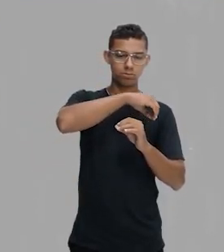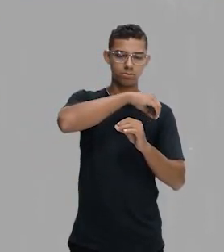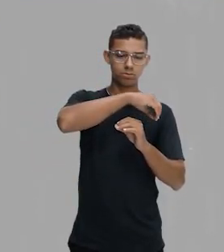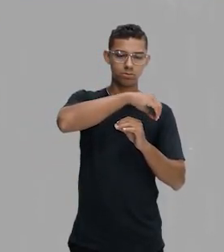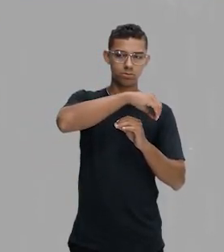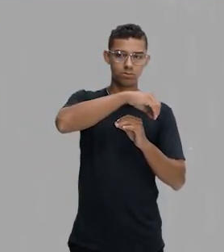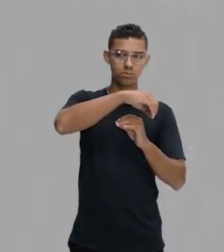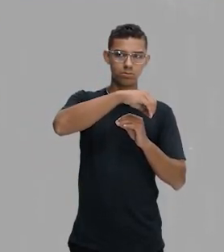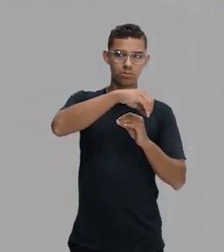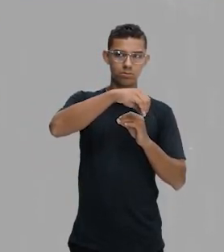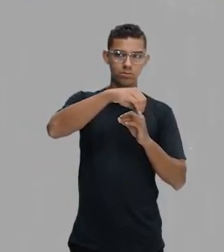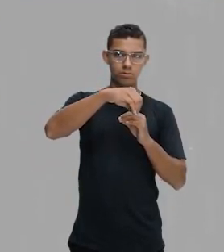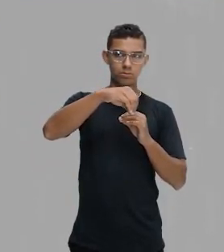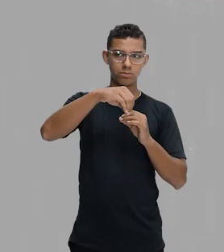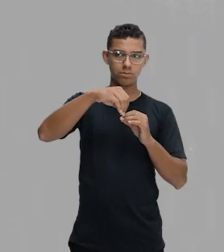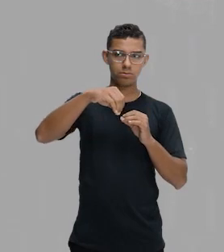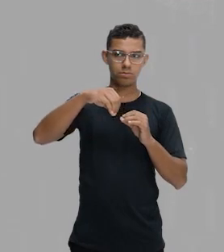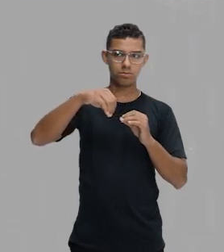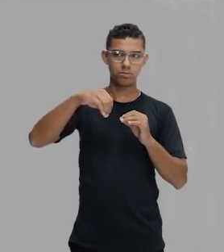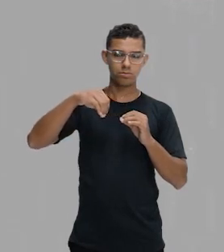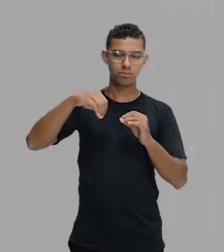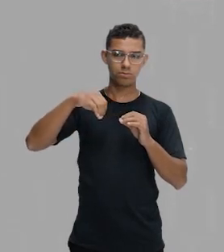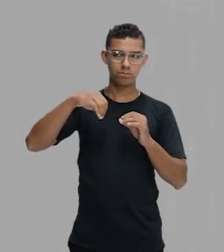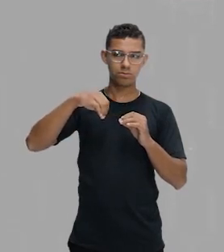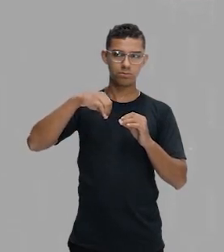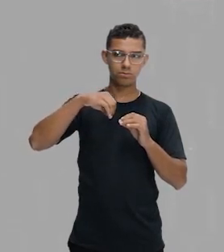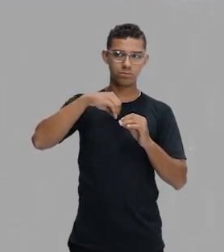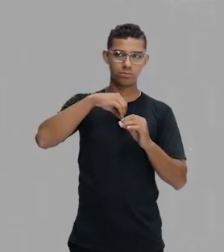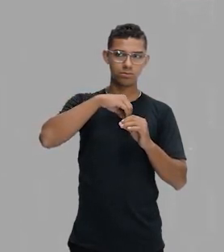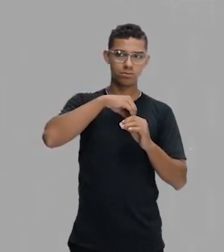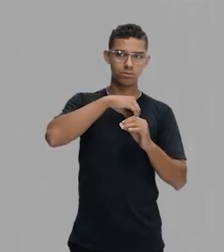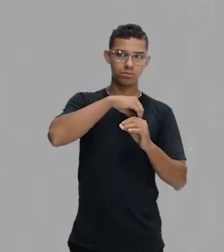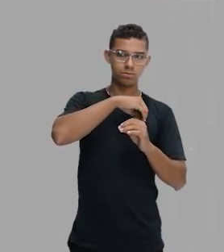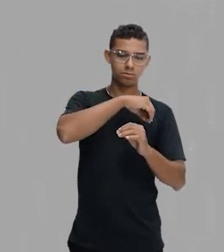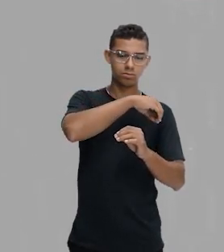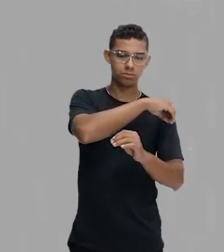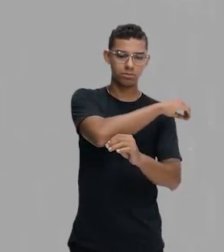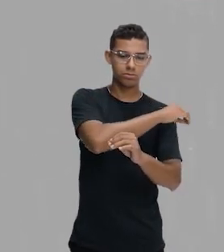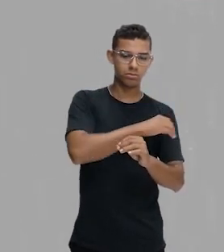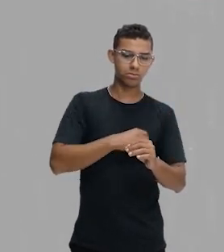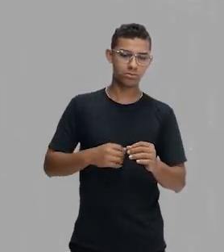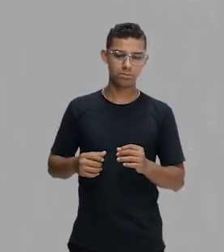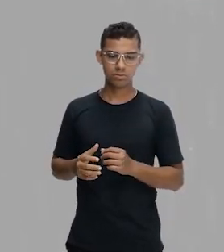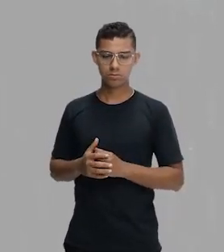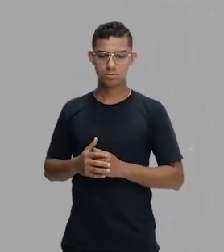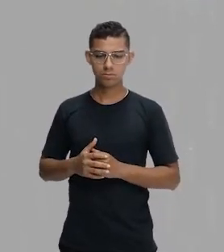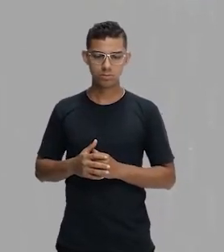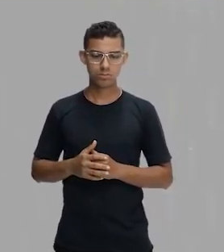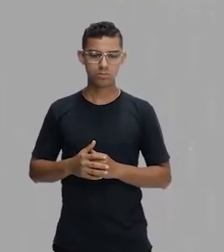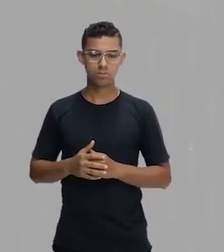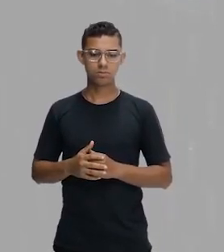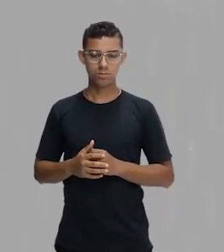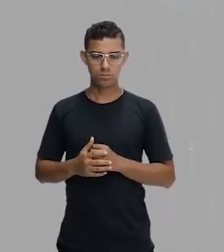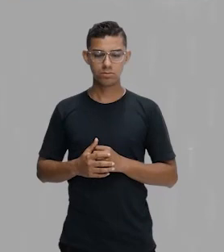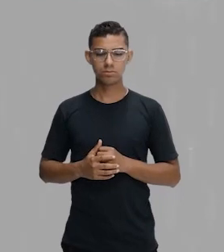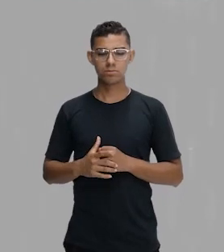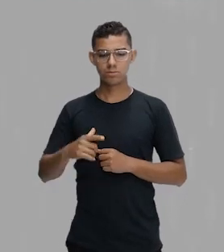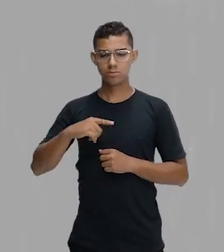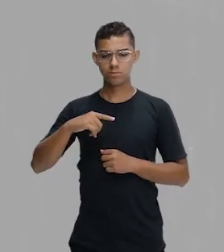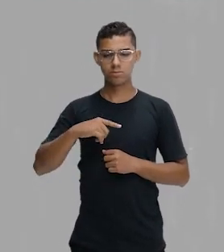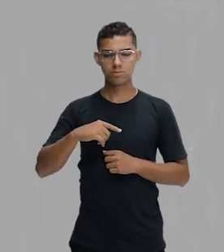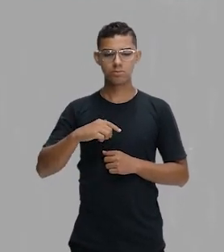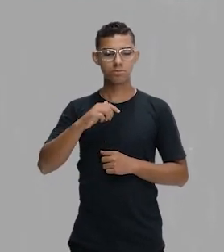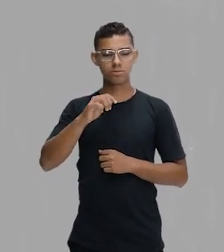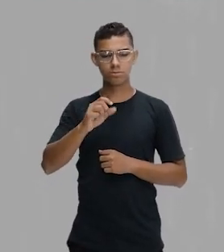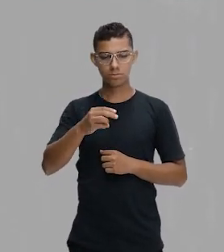fosse um laço. Então ele passa, ele retorna e depois continua. Então esse movimento retrógrado aqui de Marte é o que